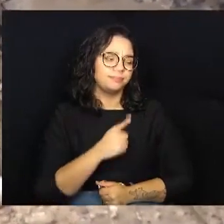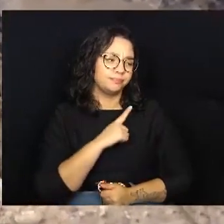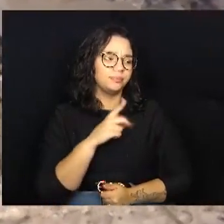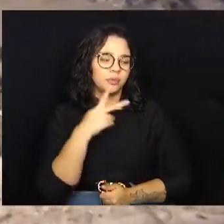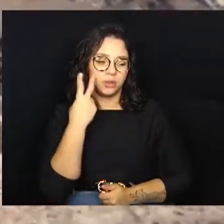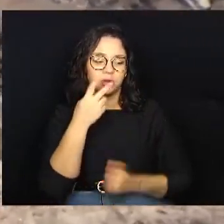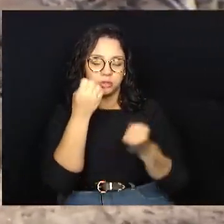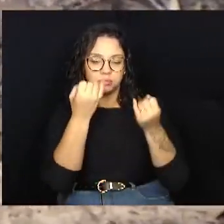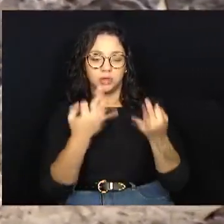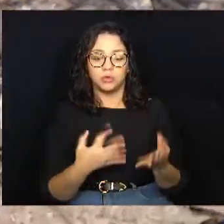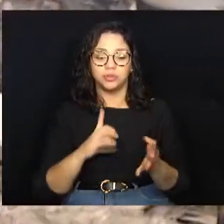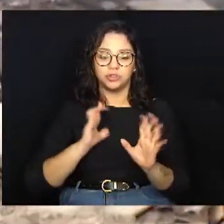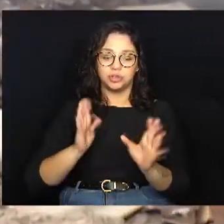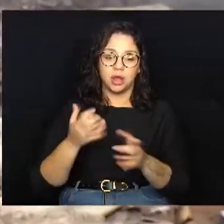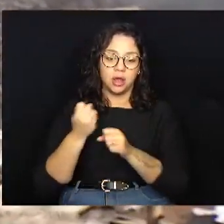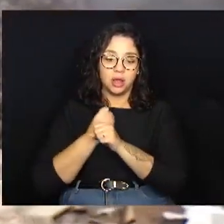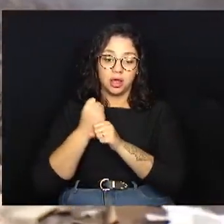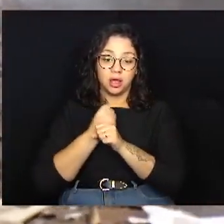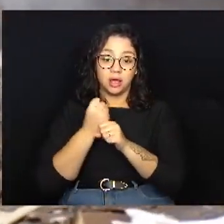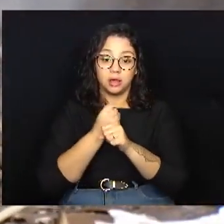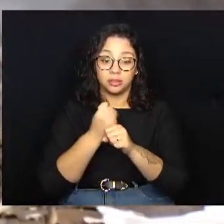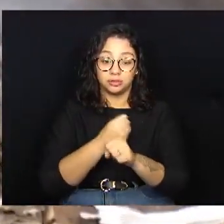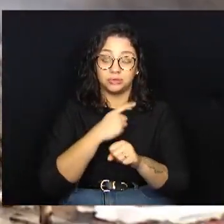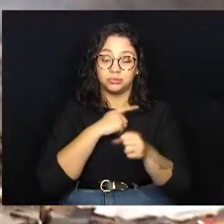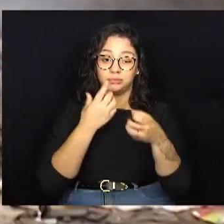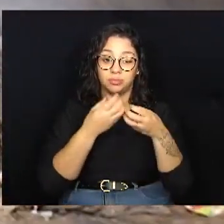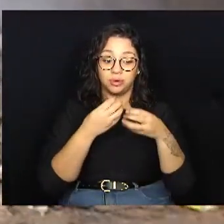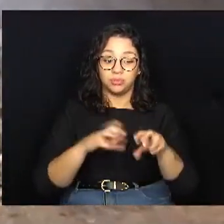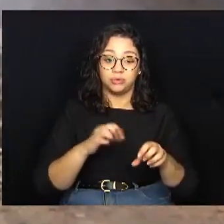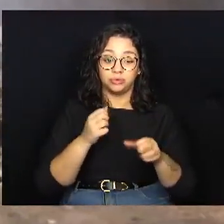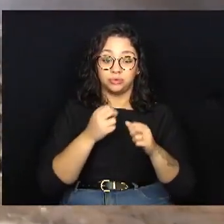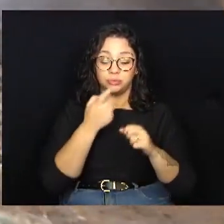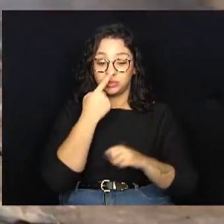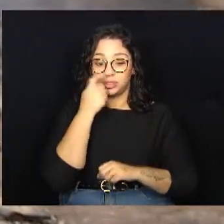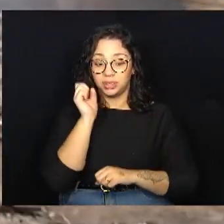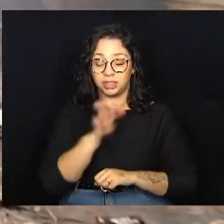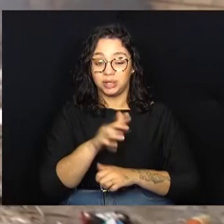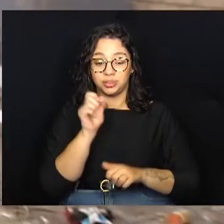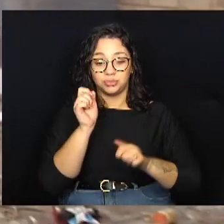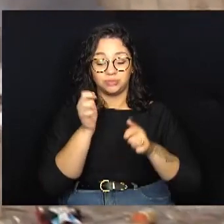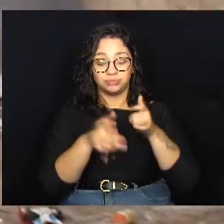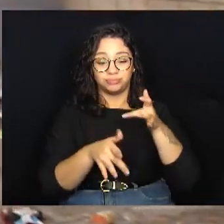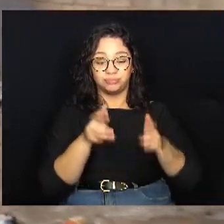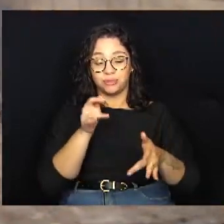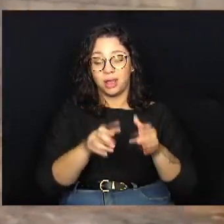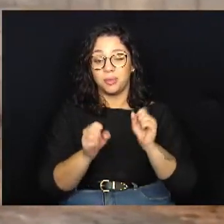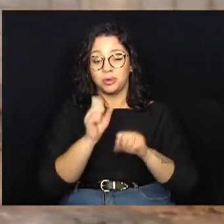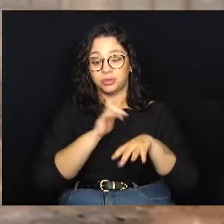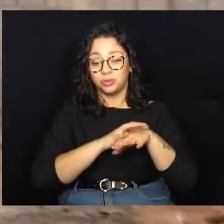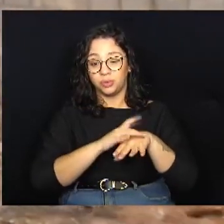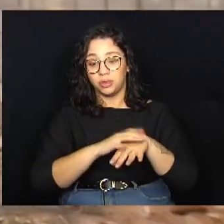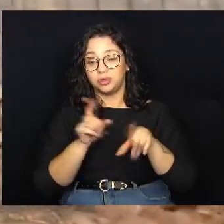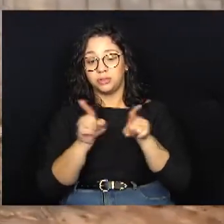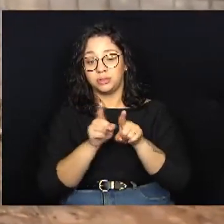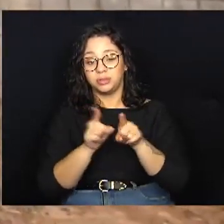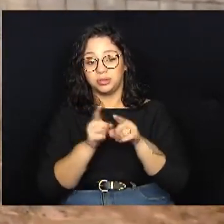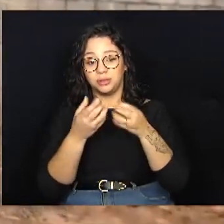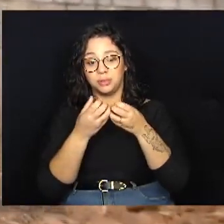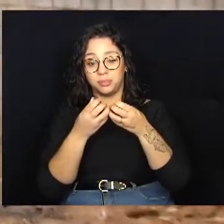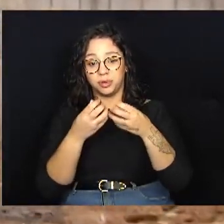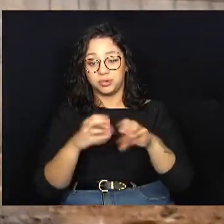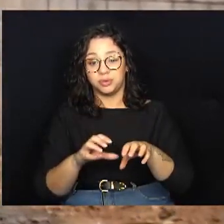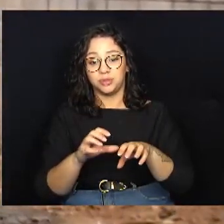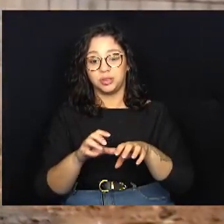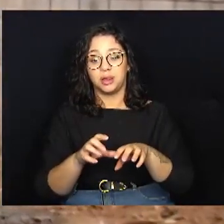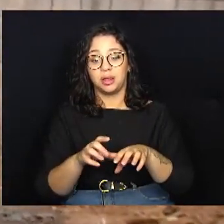ao longo dos anos, o efeito nocivo do descarte incorreto de lixo pode resultar em doenças e prejuízos expressivos,